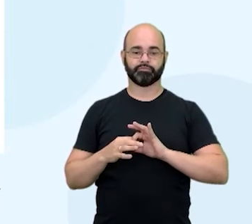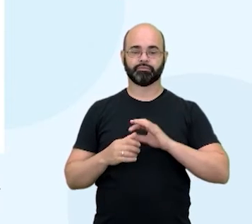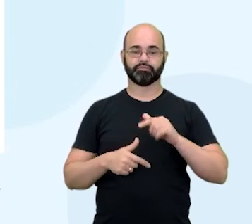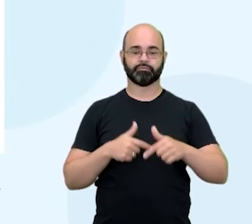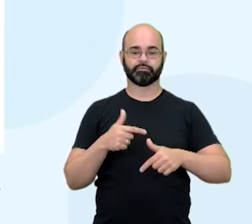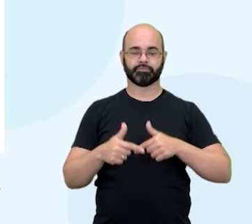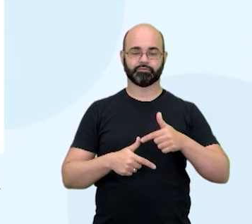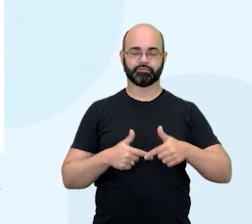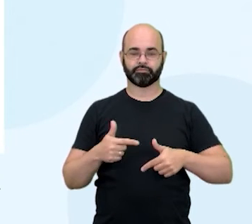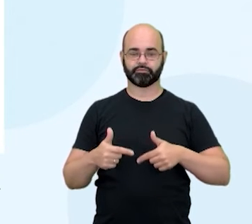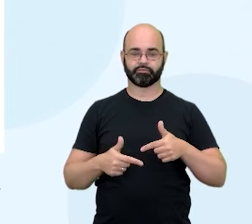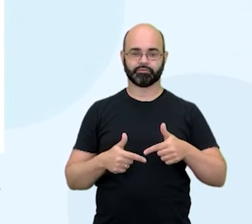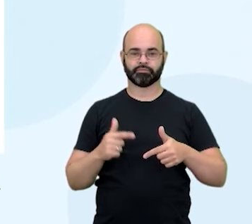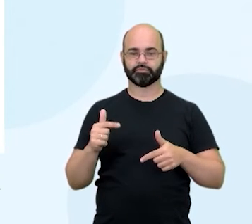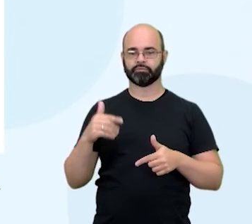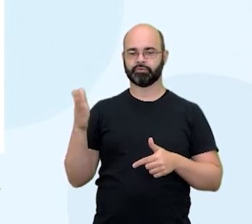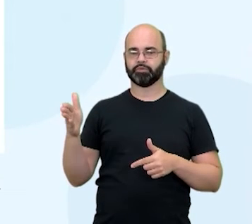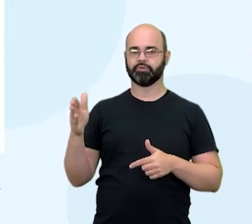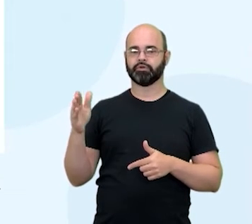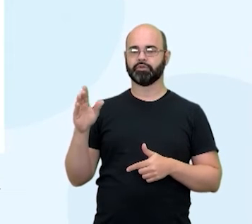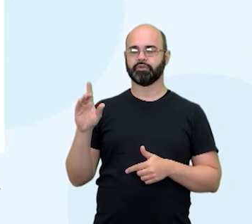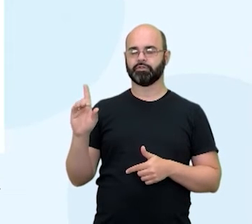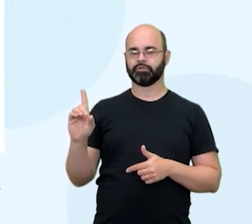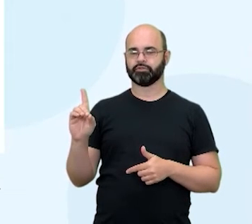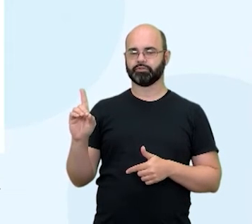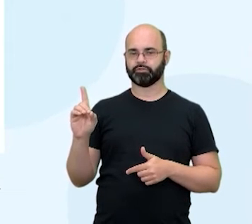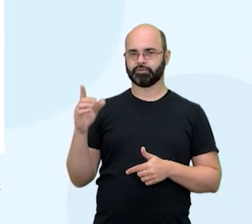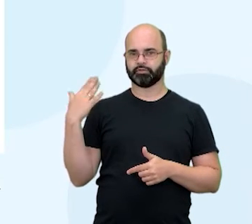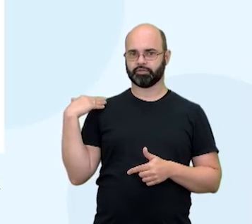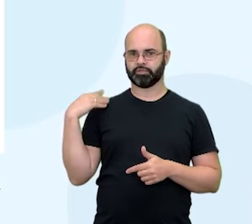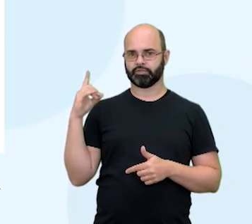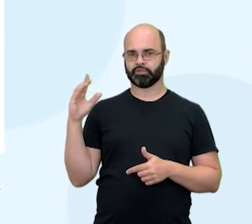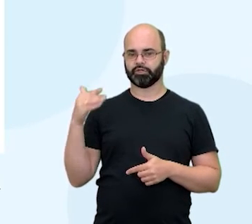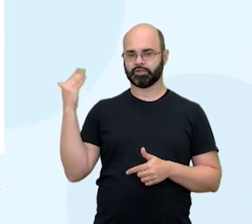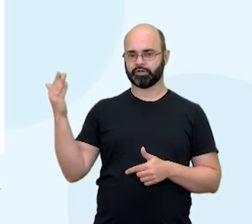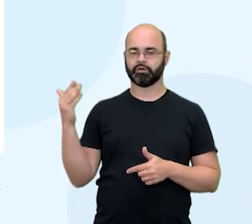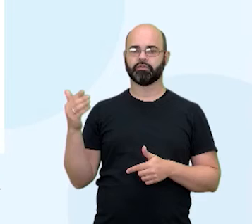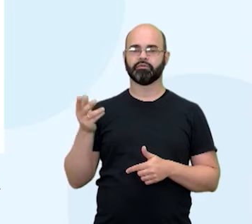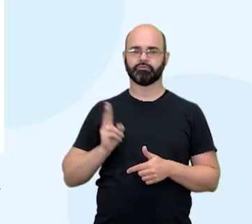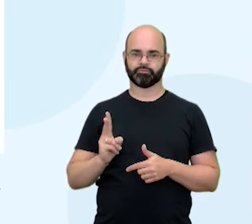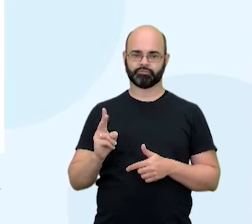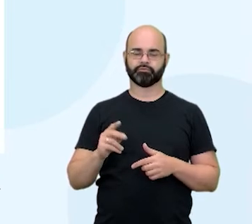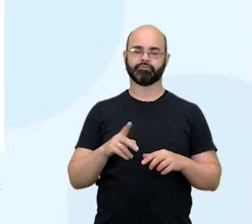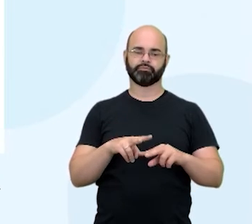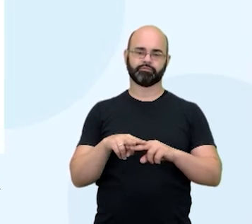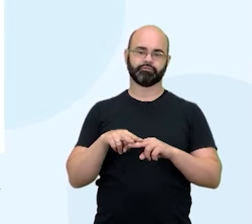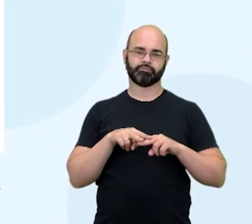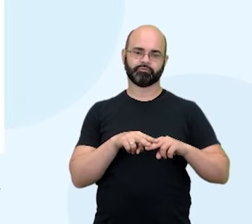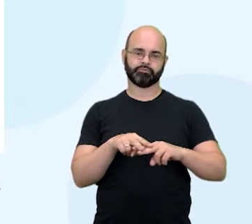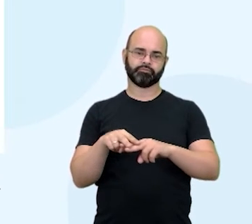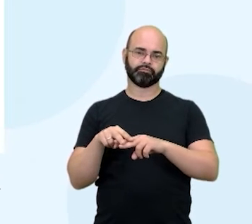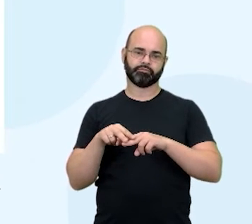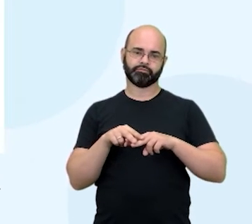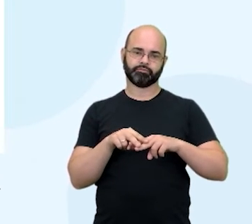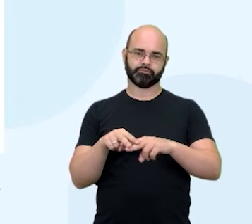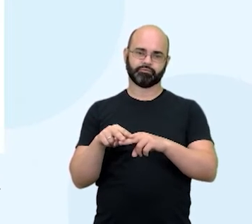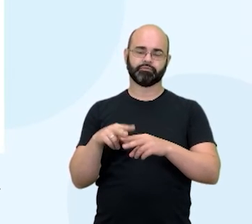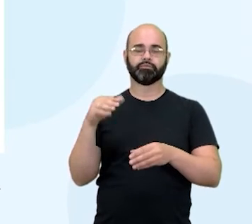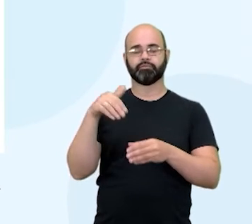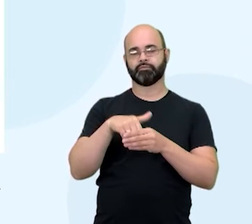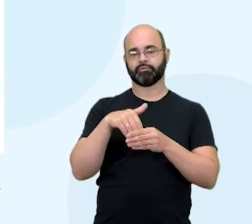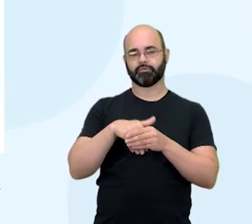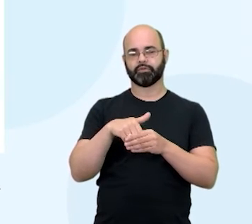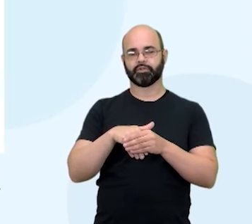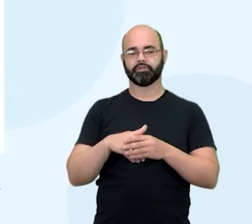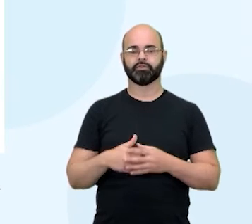E tá lá, né, do lado direito a gente está vendo lá uma etapa em andamento, né, uma revisão e votação, né?